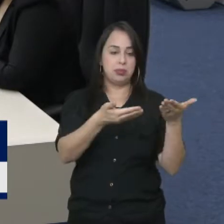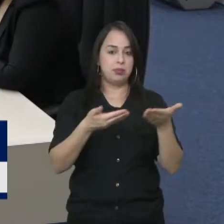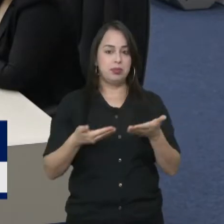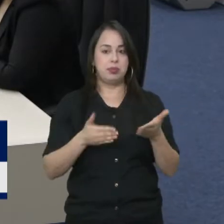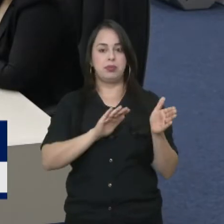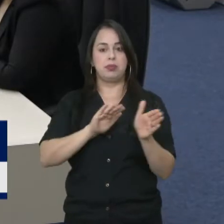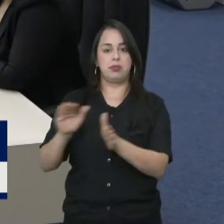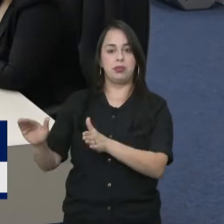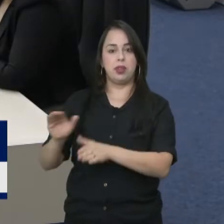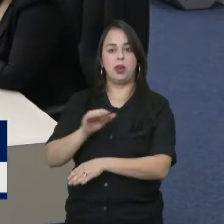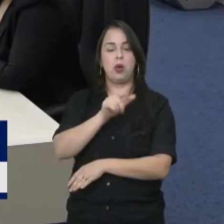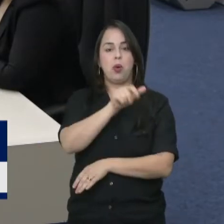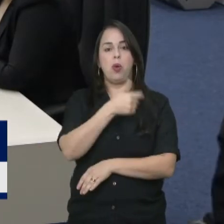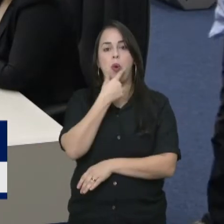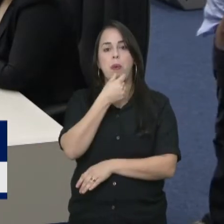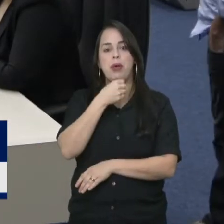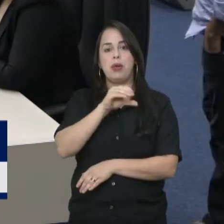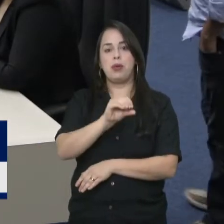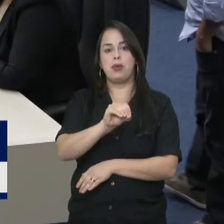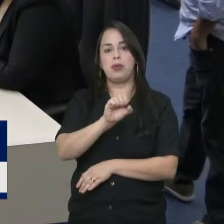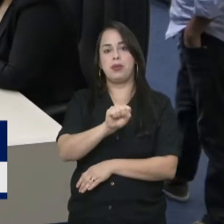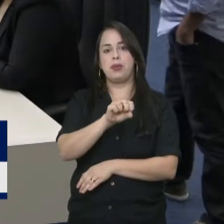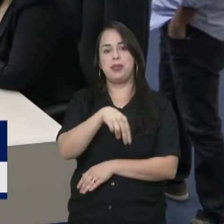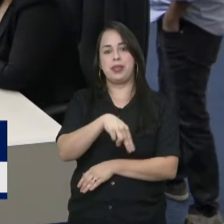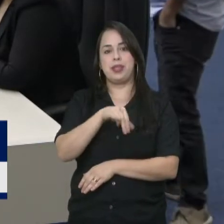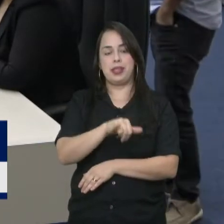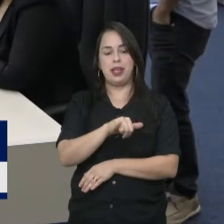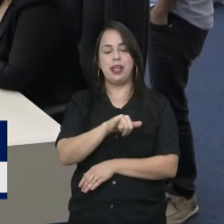Osni Teles